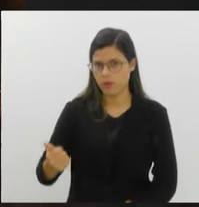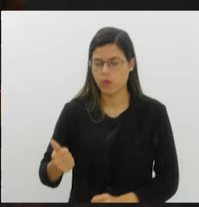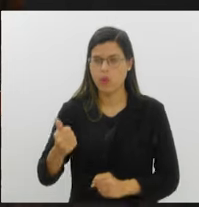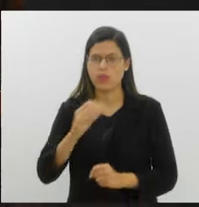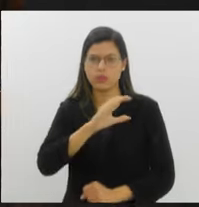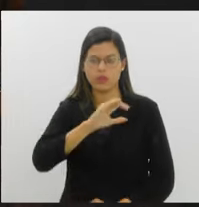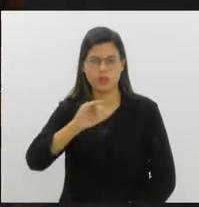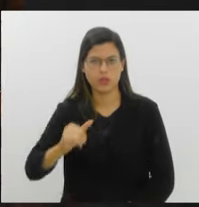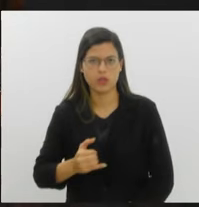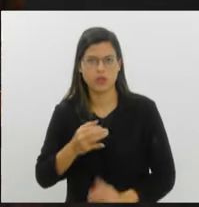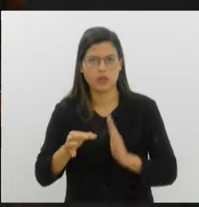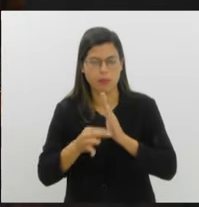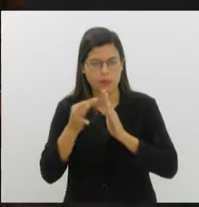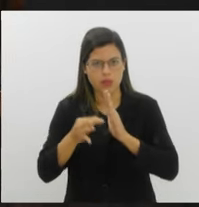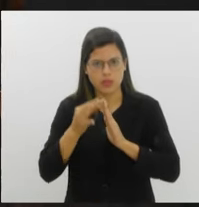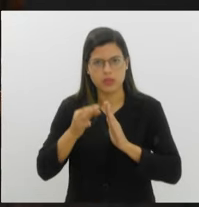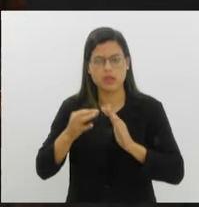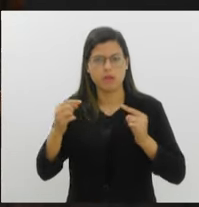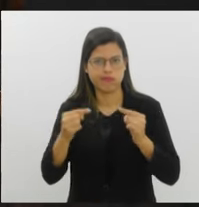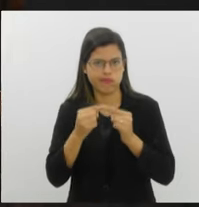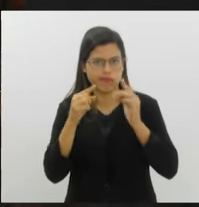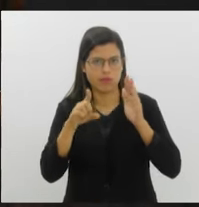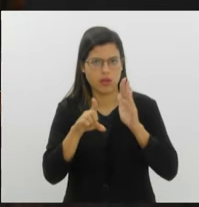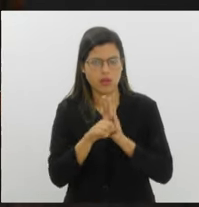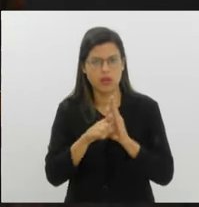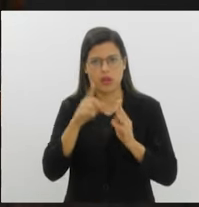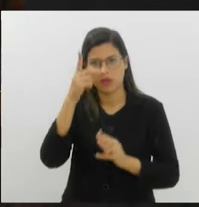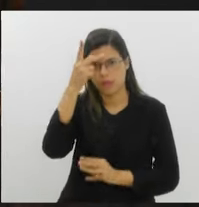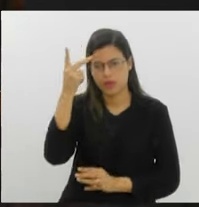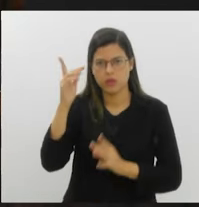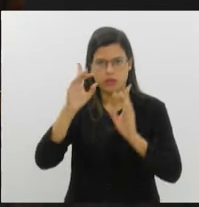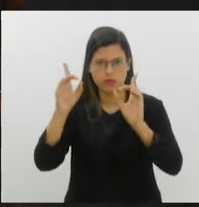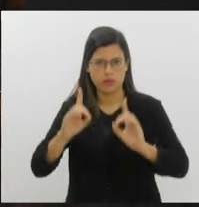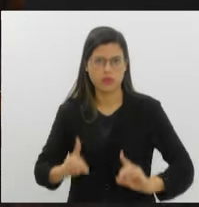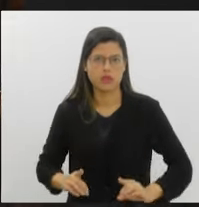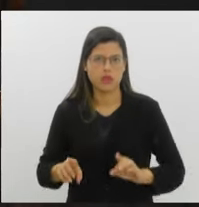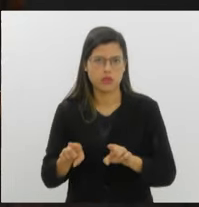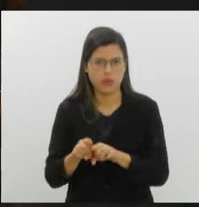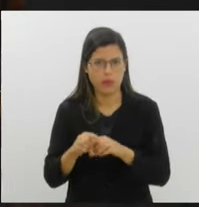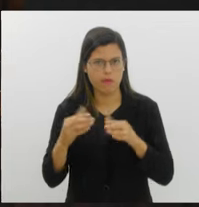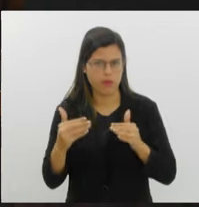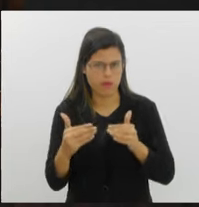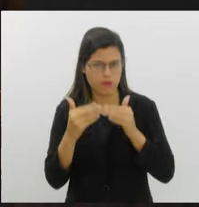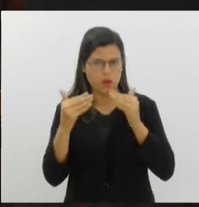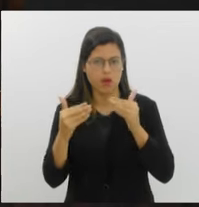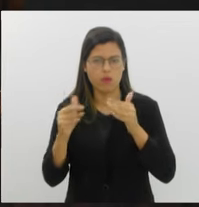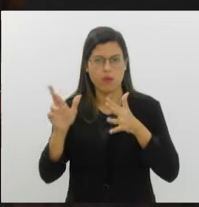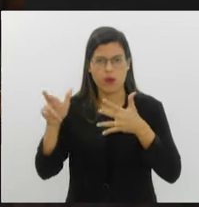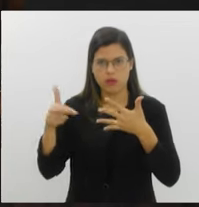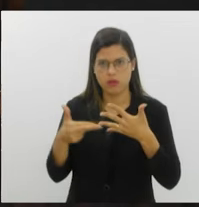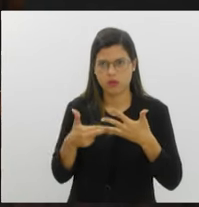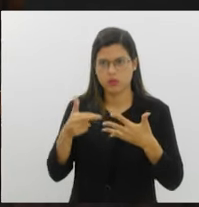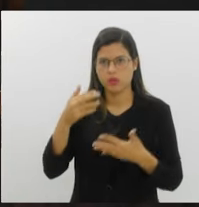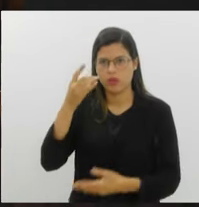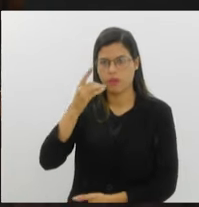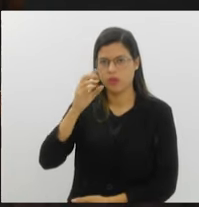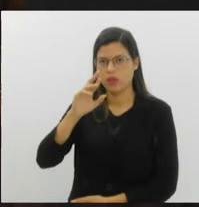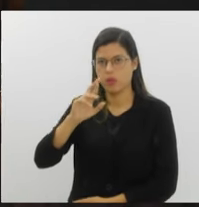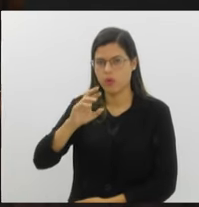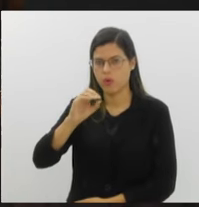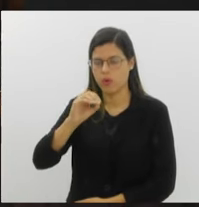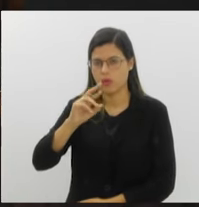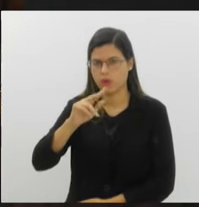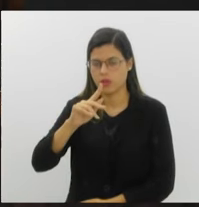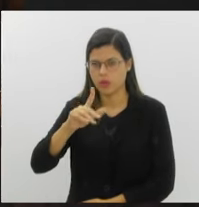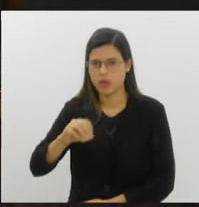Justiça pela legalidade e de pessoa com deficiência favorável. Relatores, deputados Rodrigo Amorim e